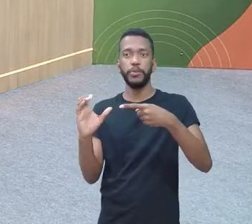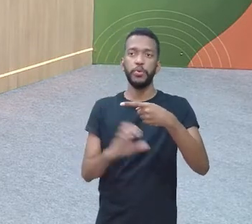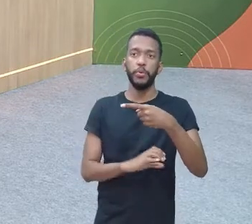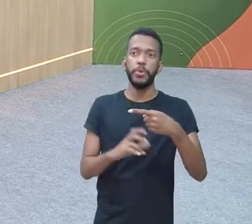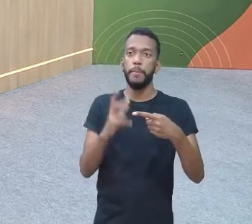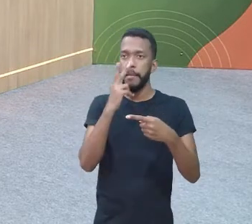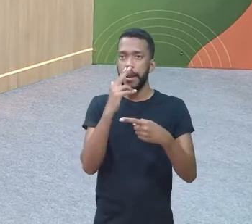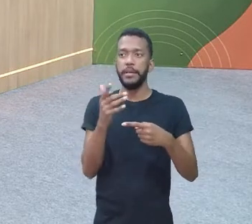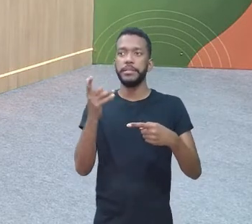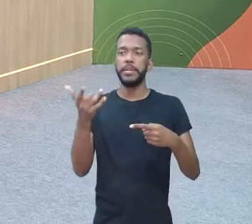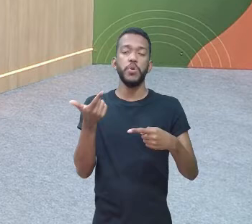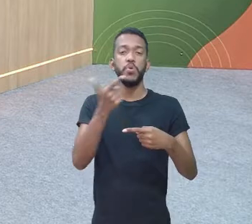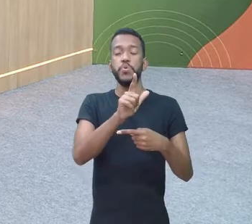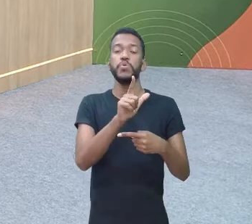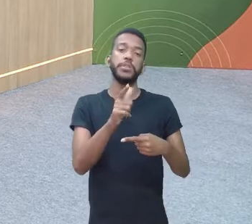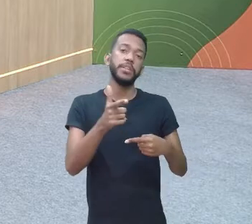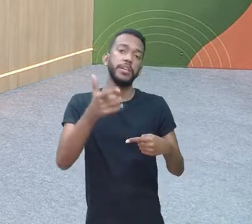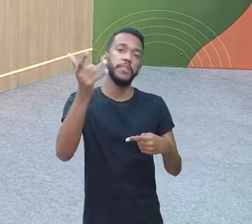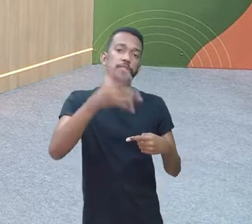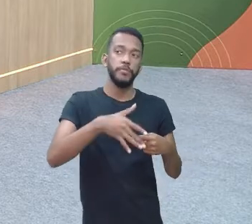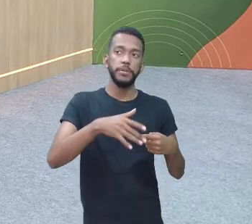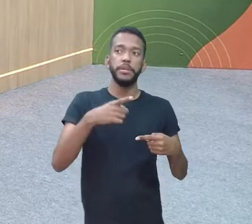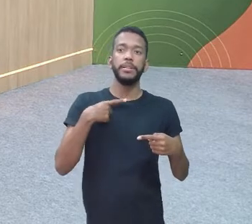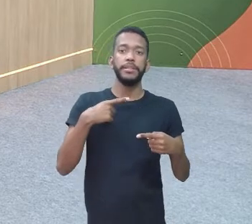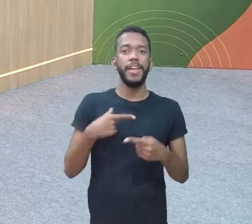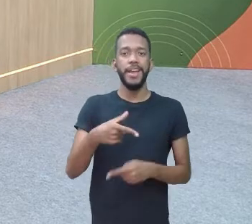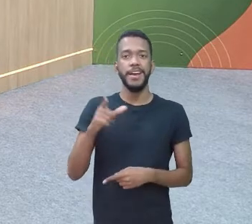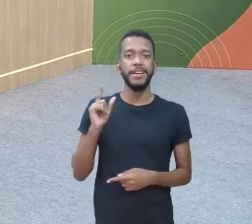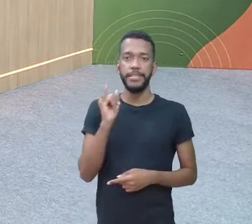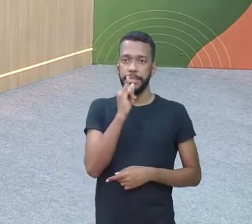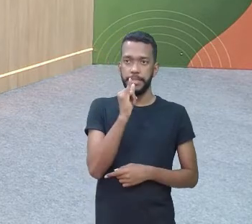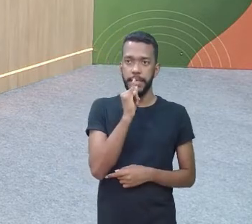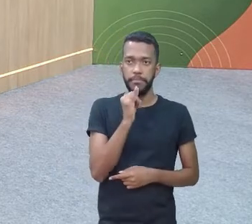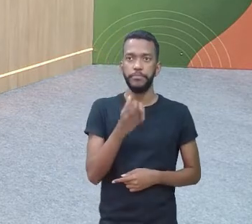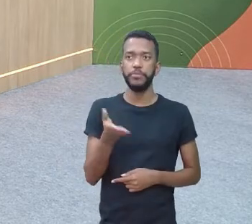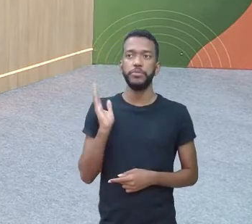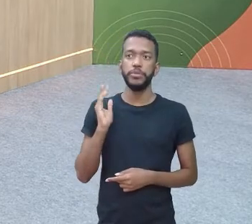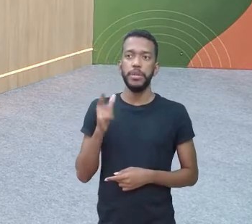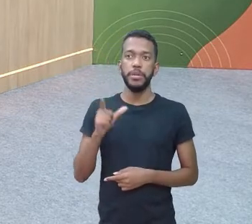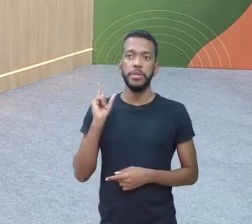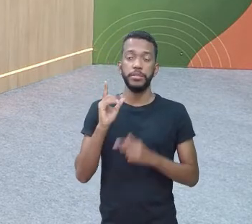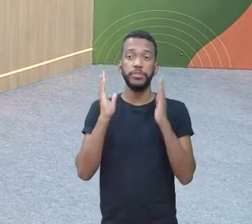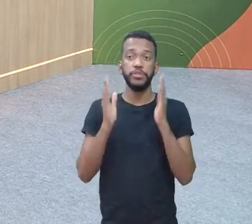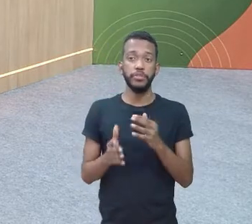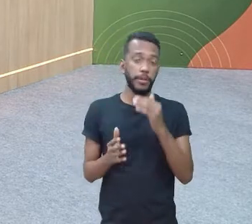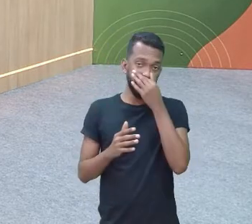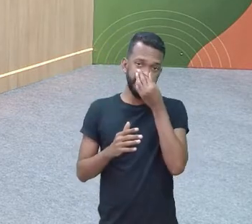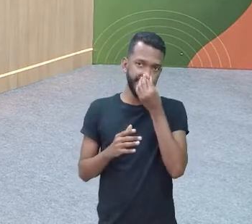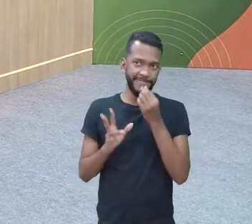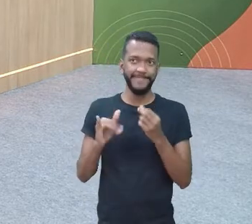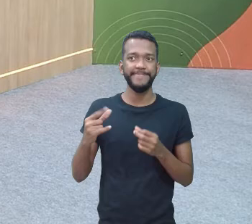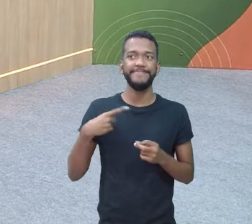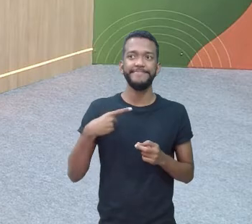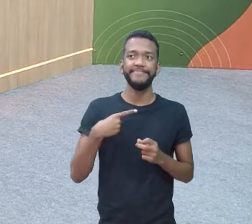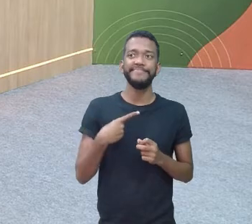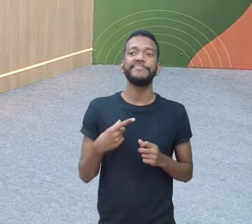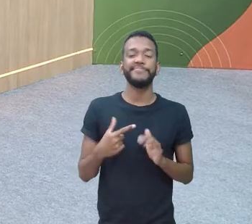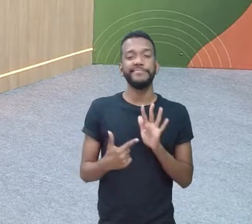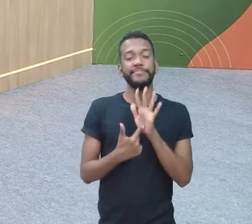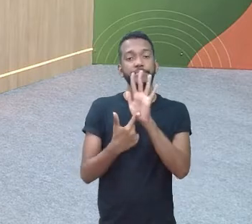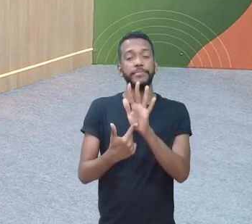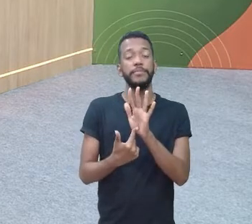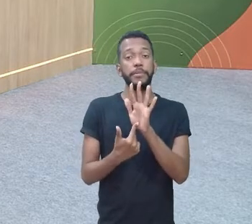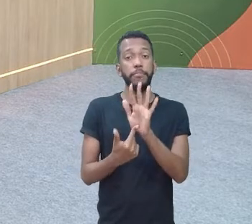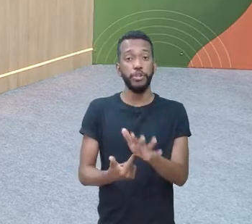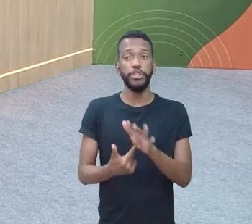sendo quase que automática, né? A gente viu no exemplo anterior que a junção das partes vai ter que dar o total de partes que foram